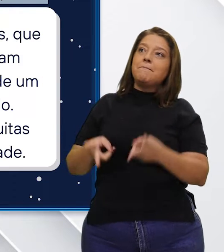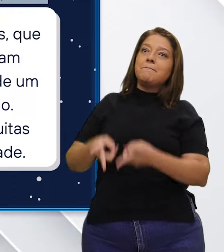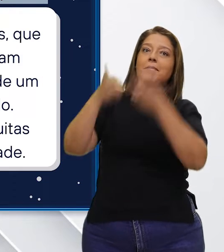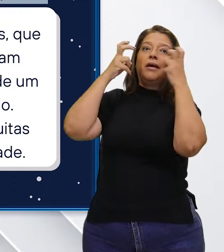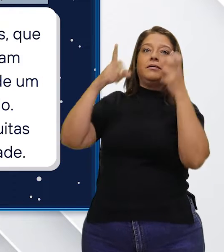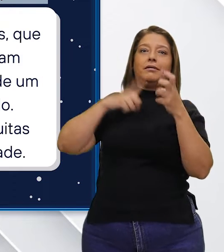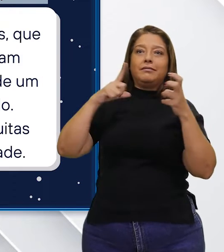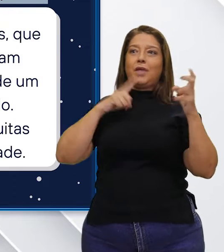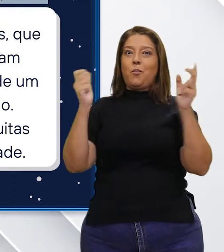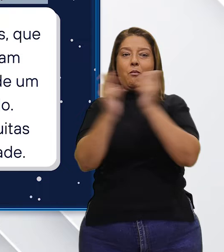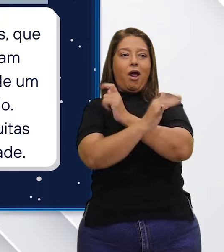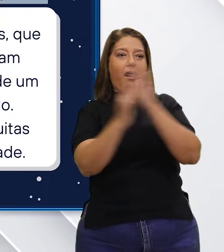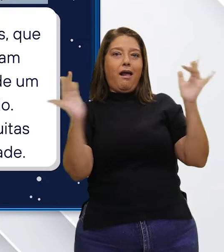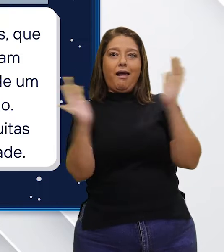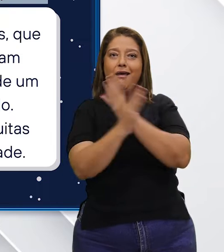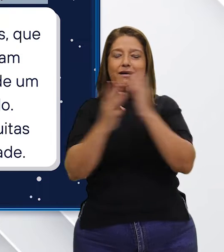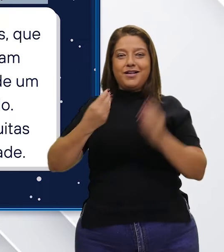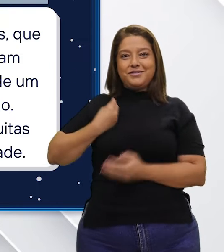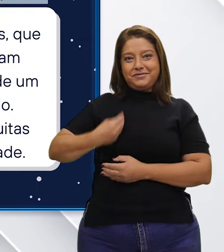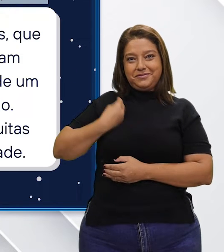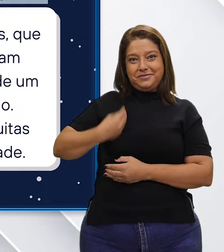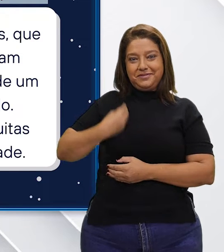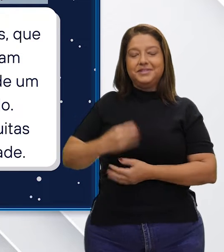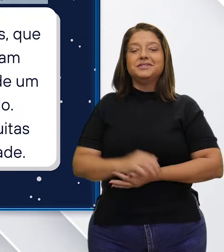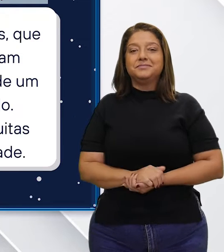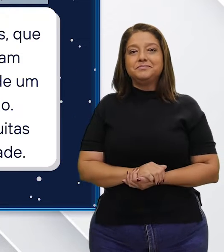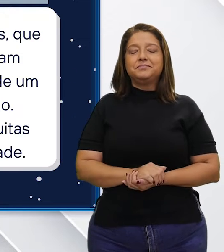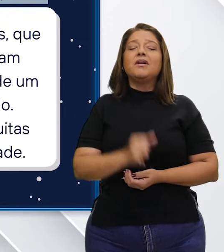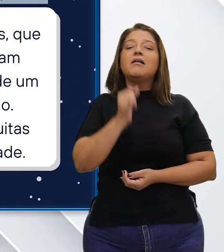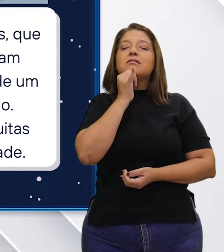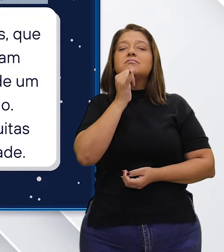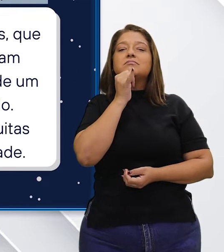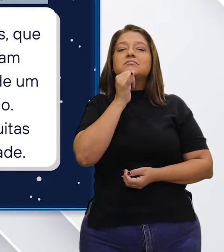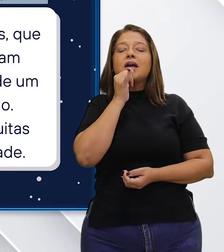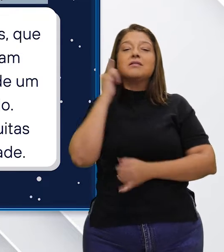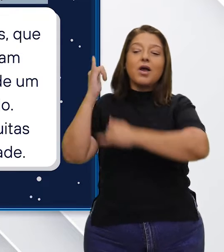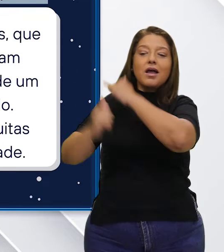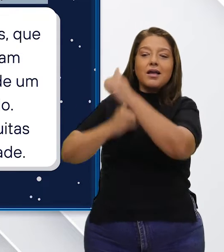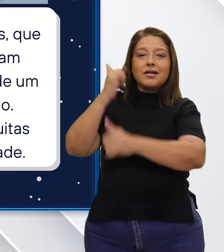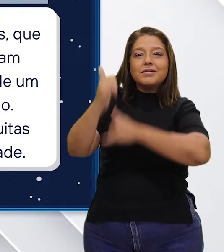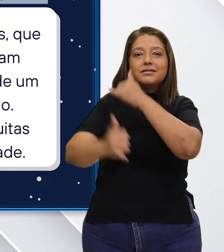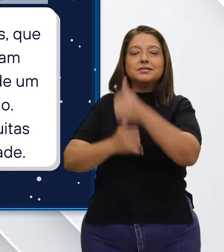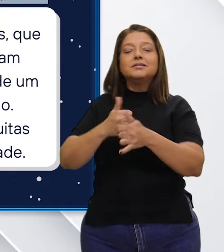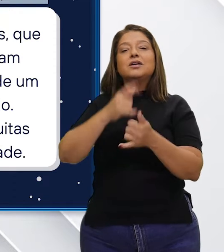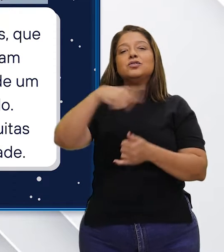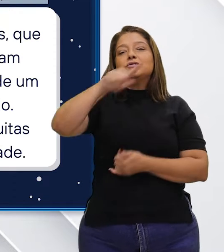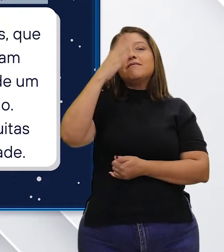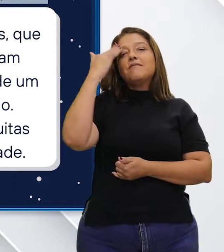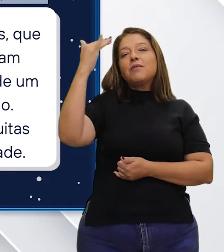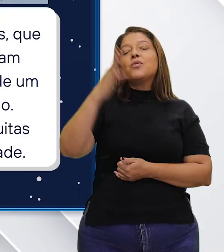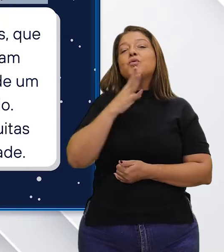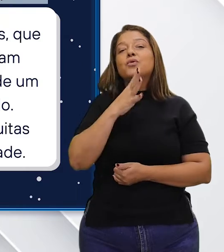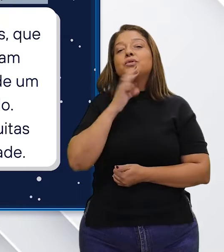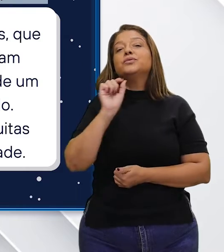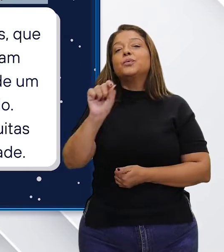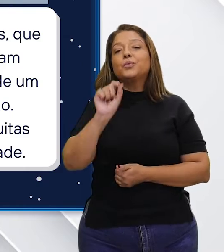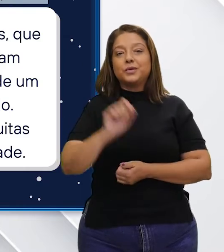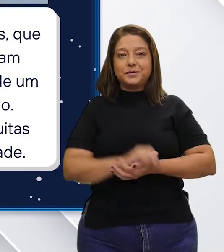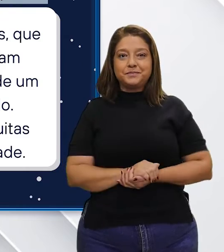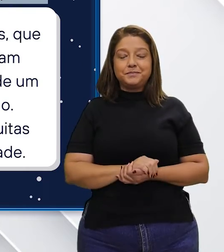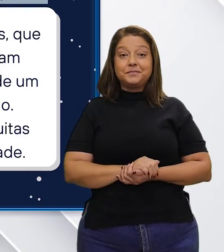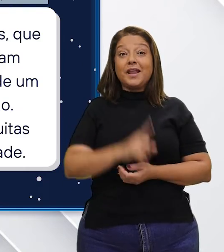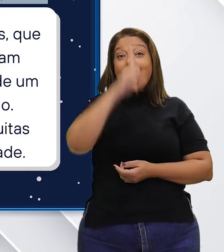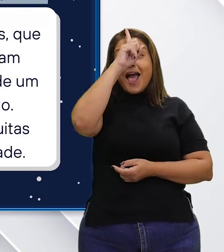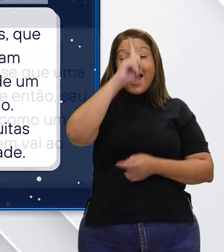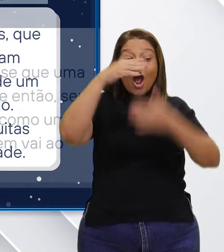vezes despercebidos no meio da modernidade. Alguns exemplos de lendas urbanas